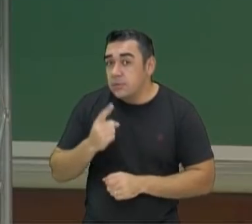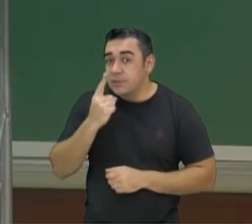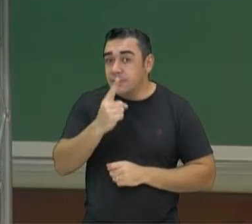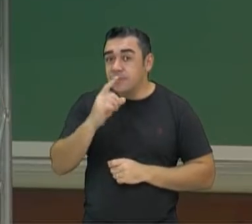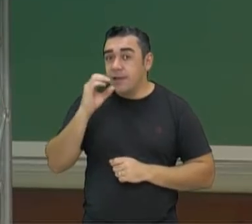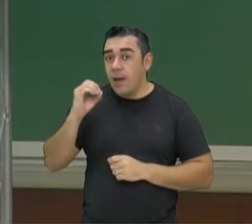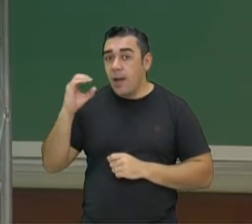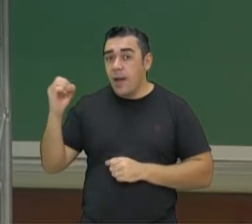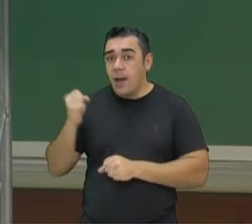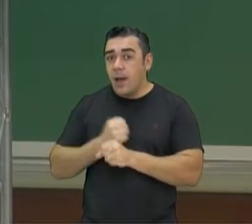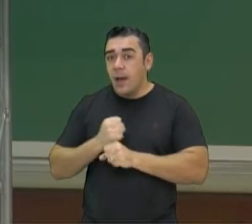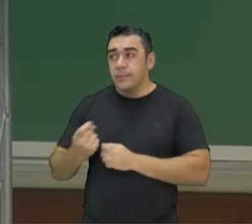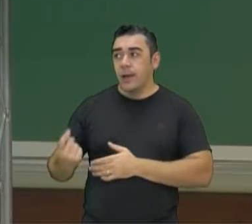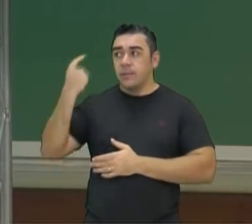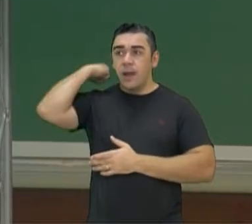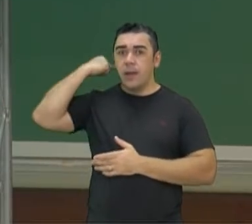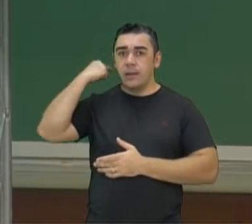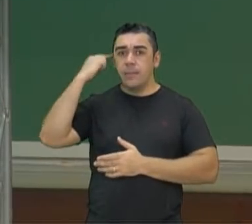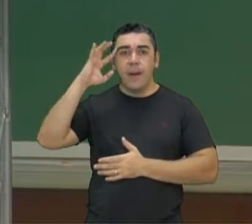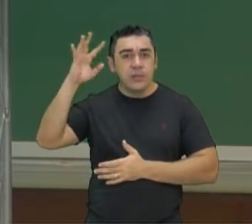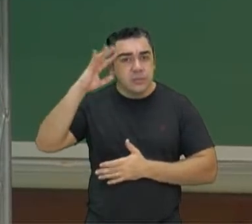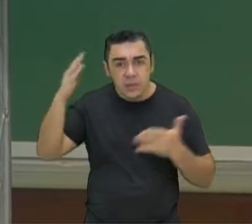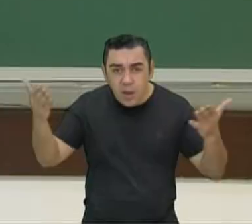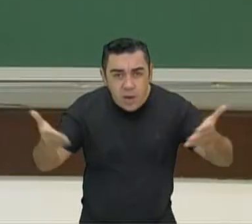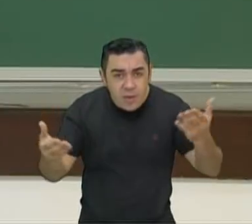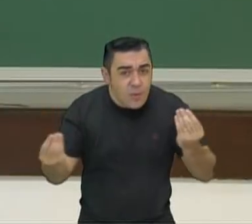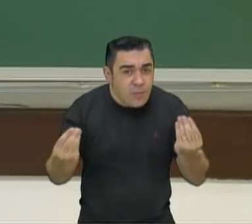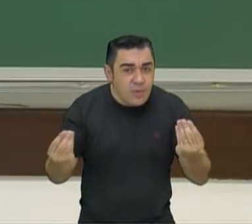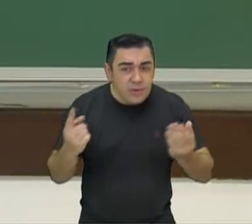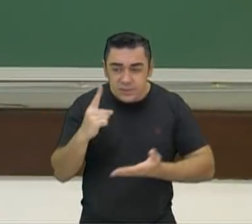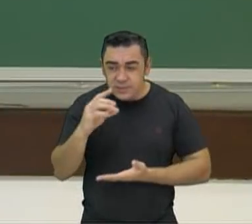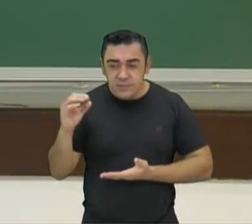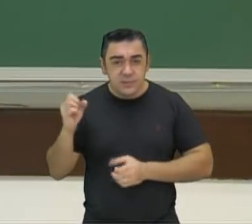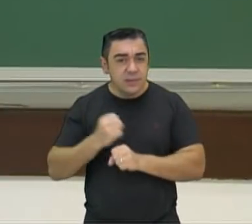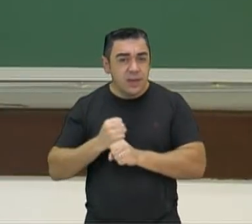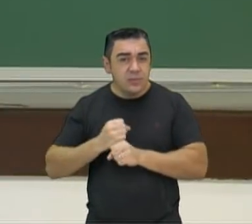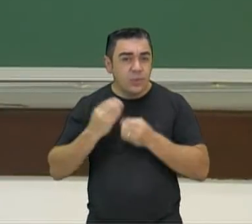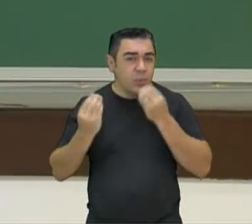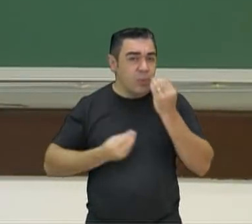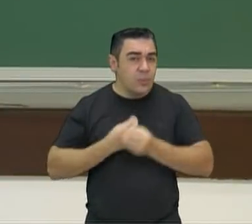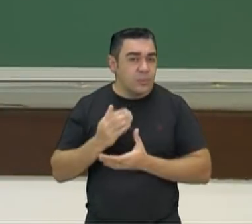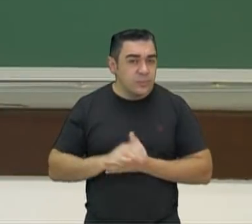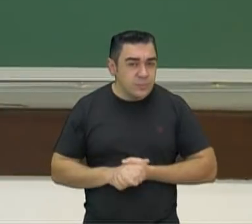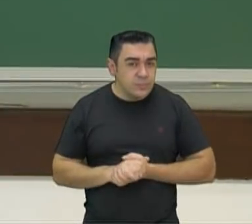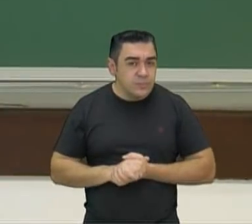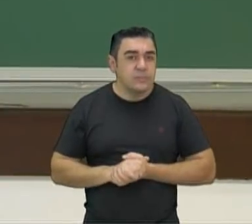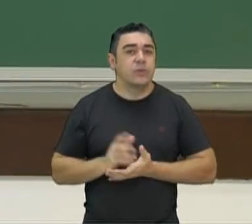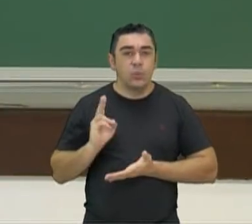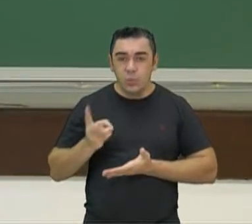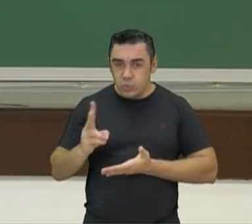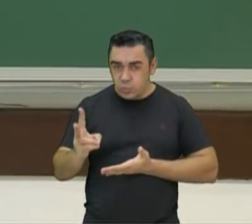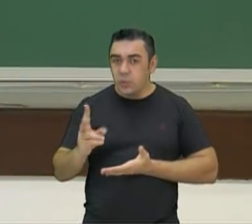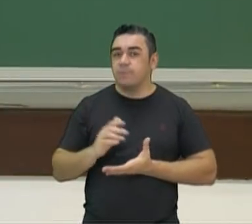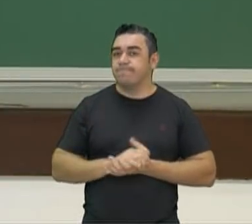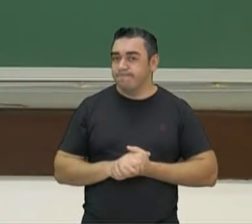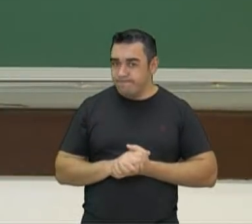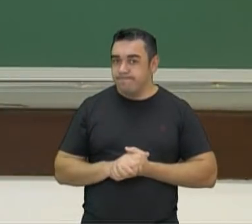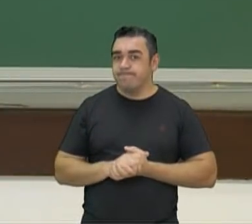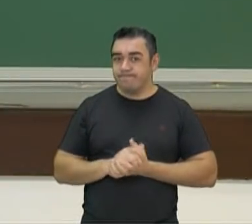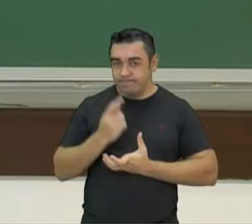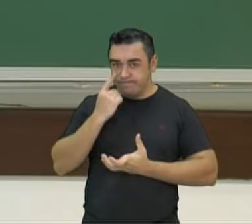100 anos atrás. Imagine hoje, como que não está hoje isso, se a gente fosse fazer uma continuação desse mapa. Tá